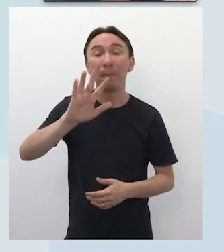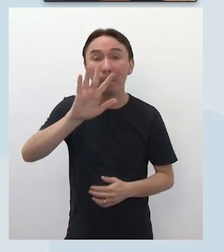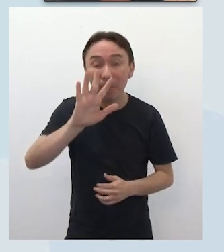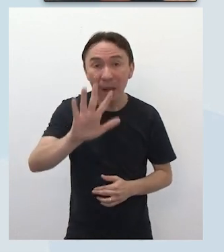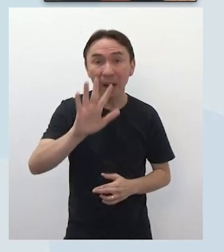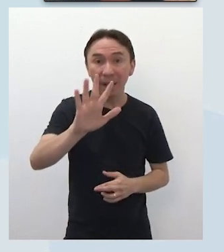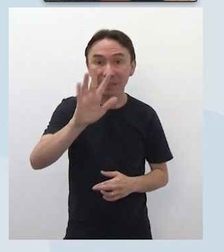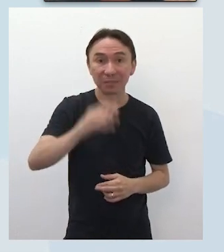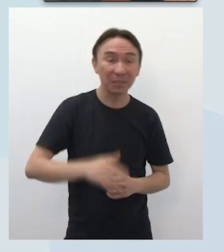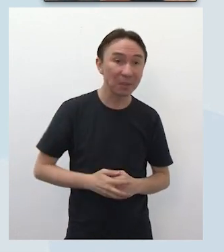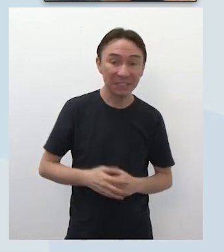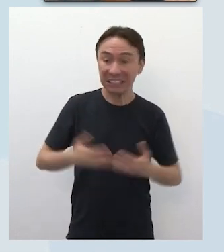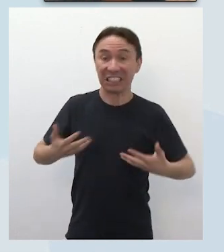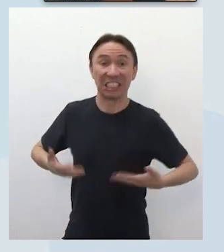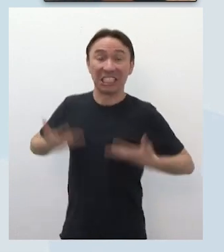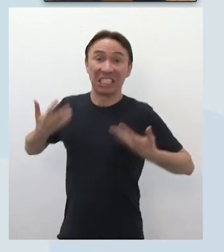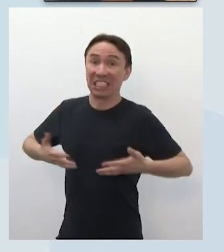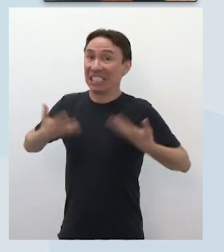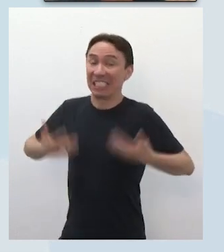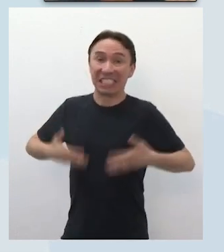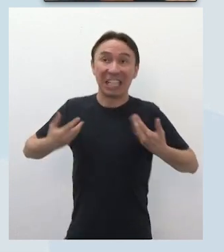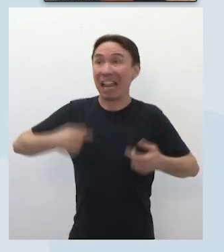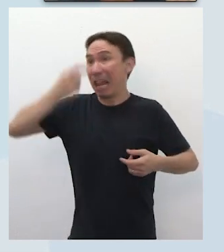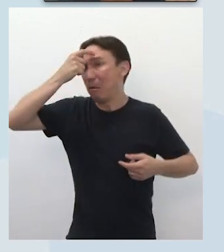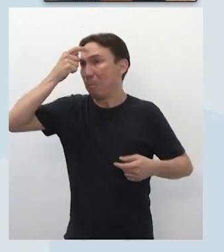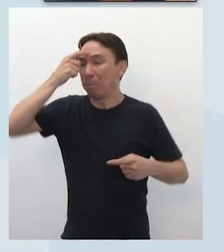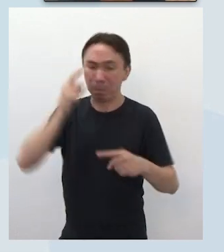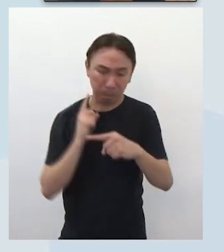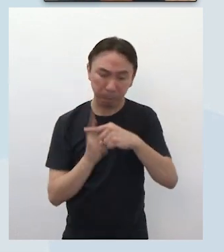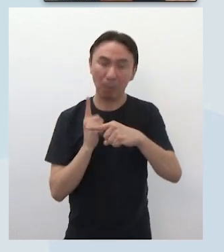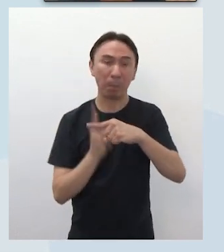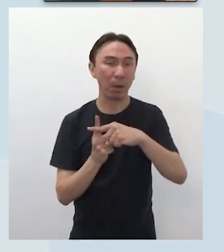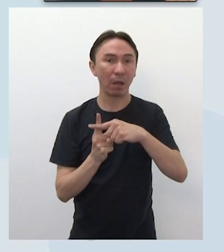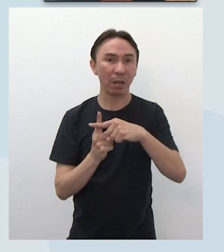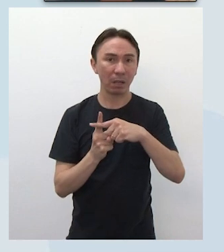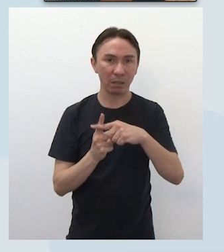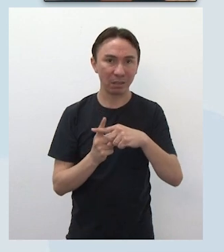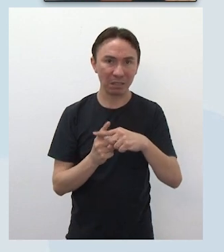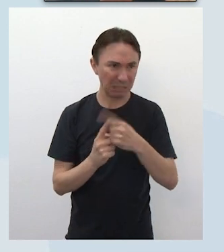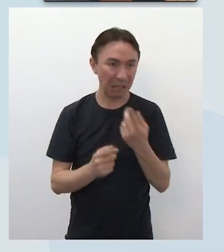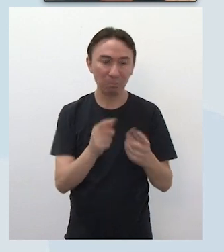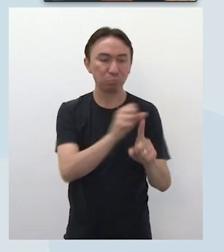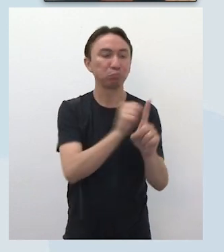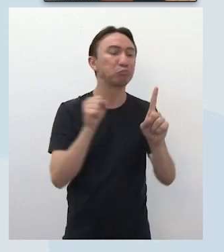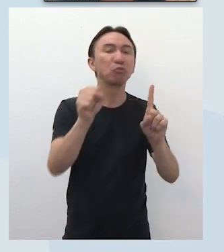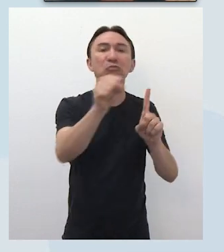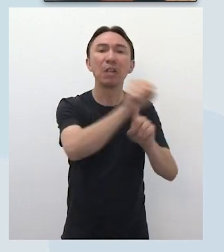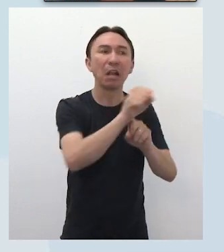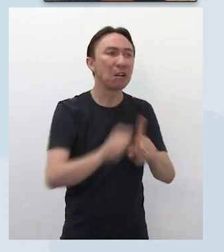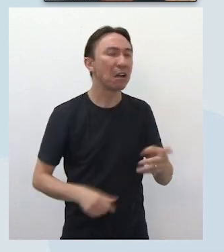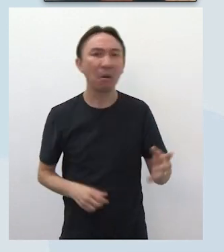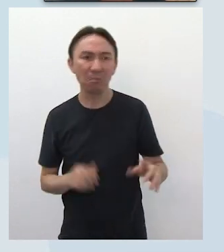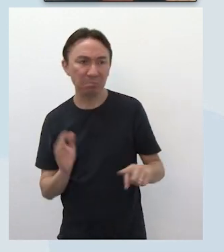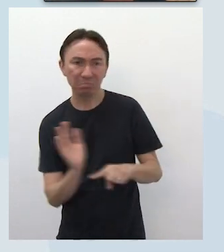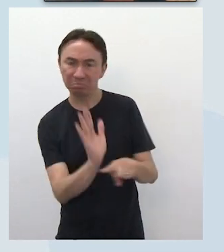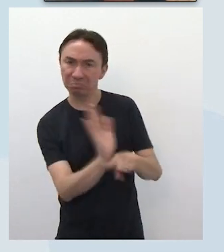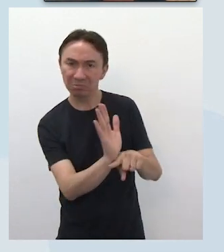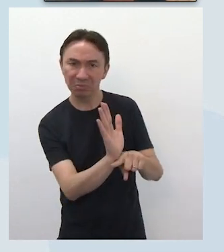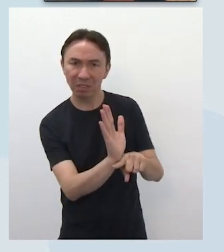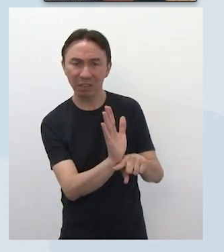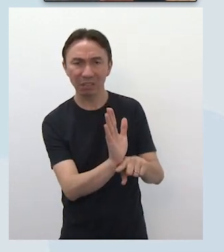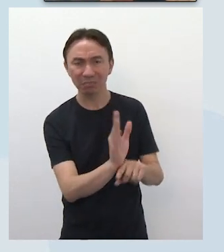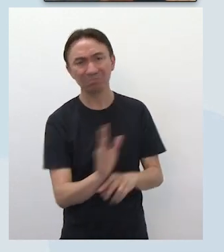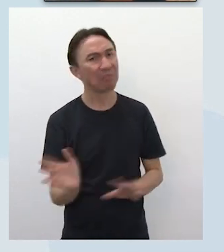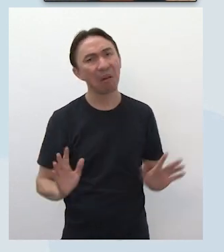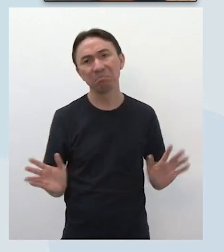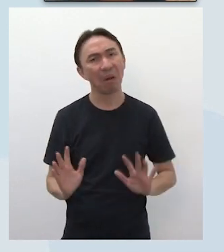muito positiva não faz a diferença na vida social. Né? Nós temos muitos exemplos na sociedade de pessoas